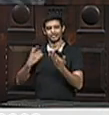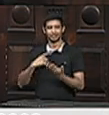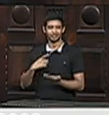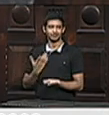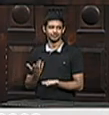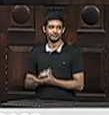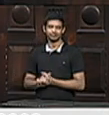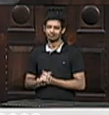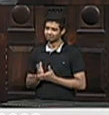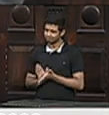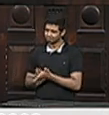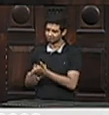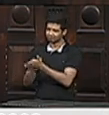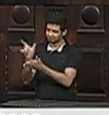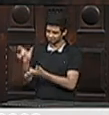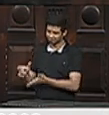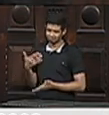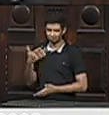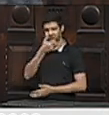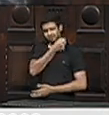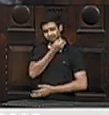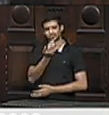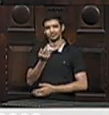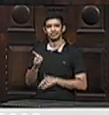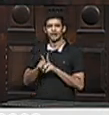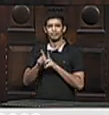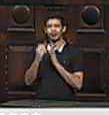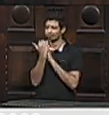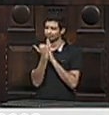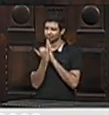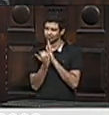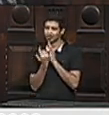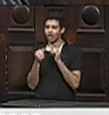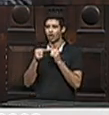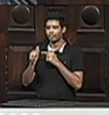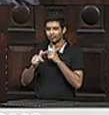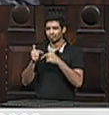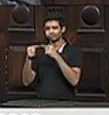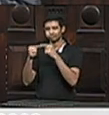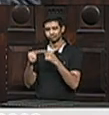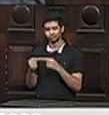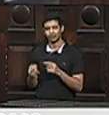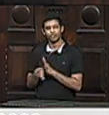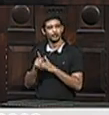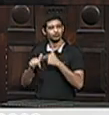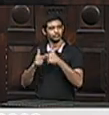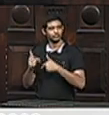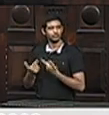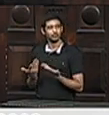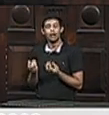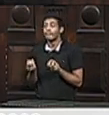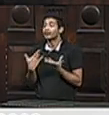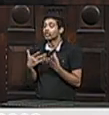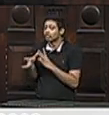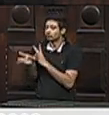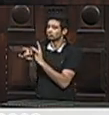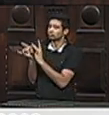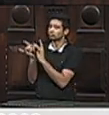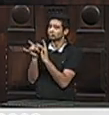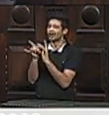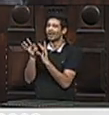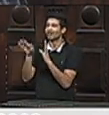que foram apresentadas. Eu vejo aqui o secretário de Trabalho, que está há menos de um ano no cargo e conseguiu desencavar